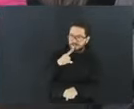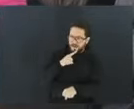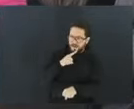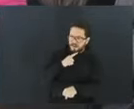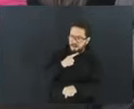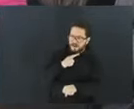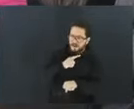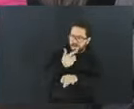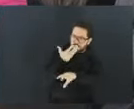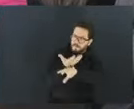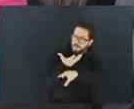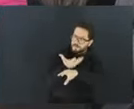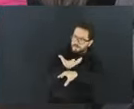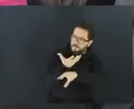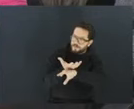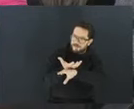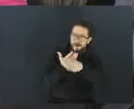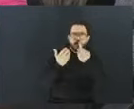matéria